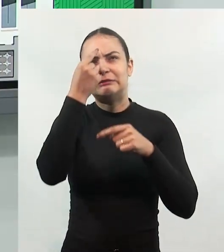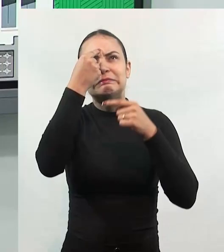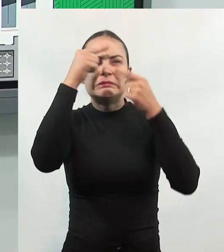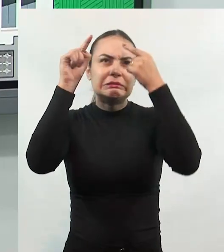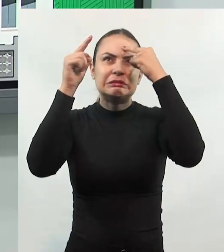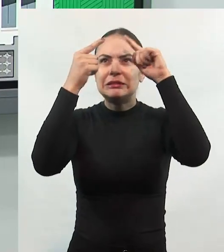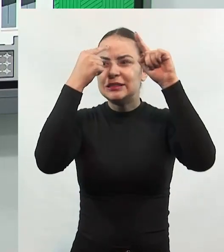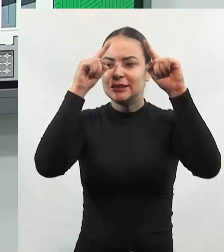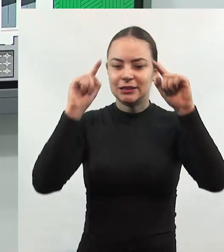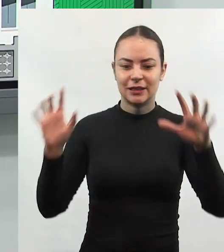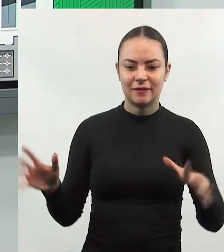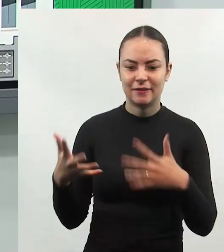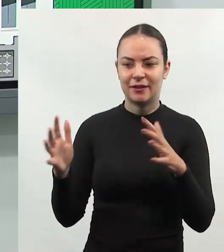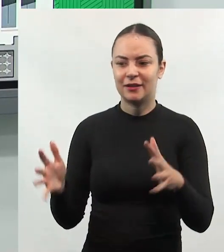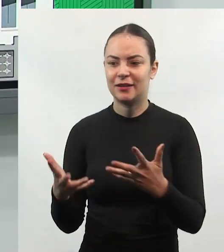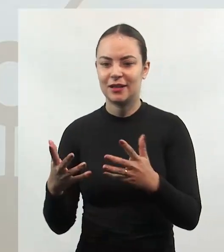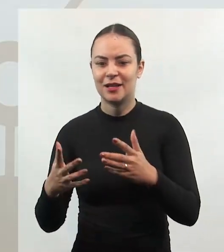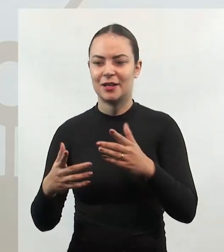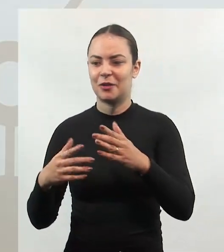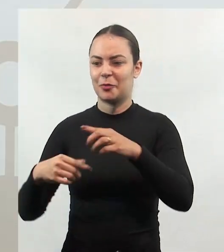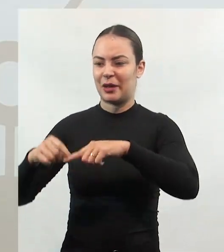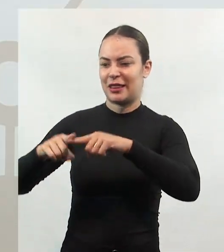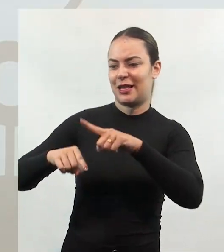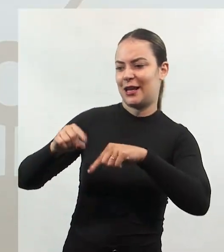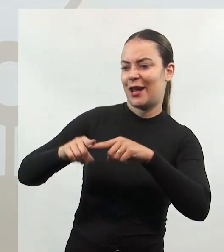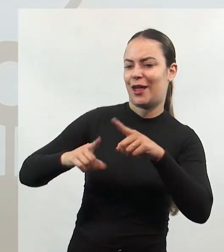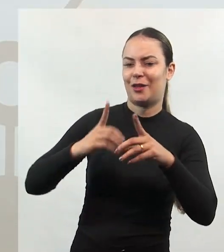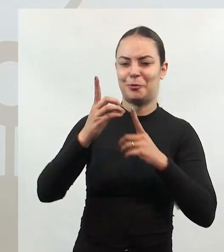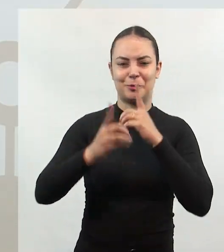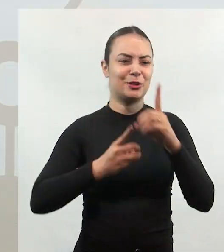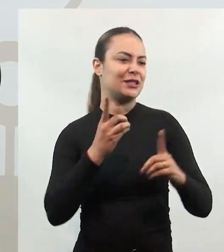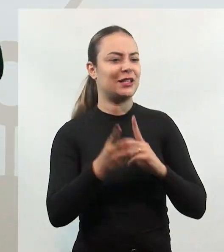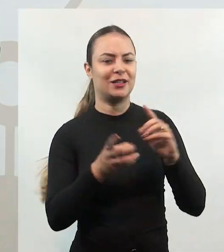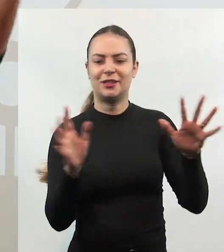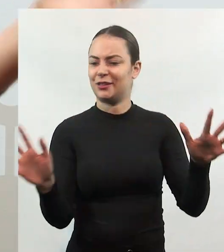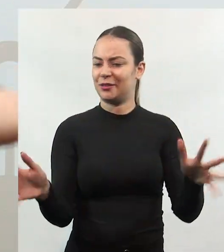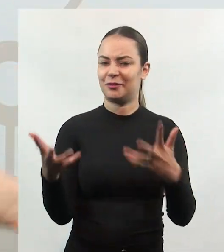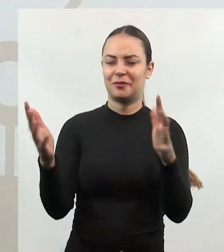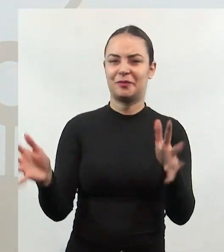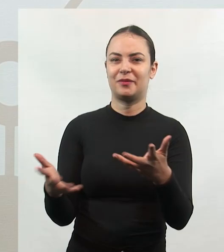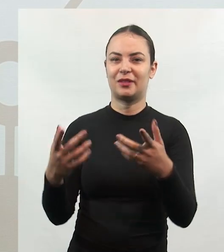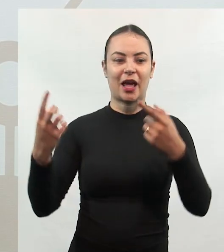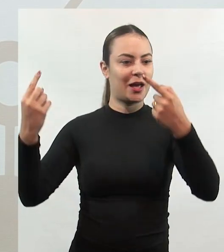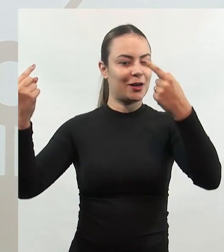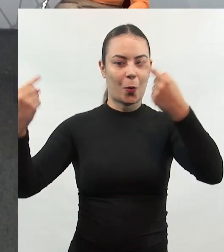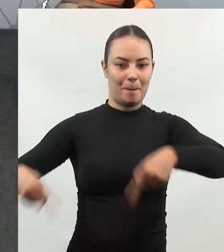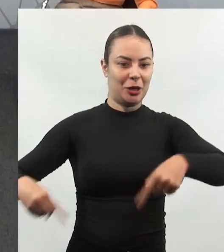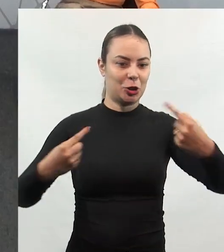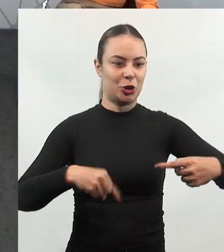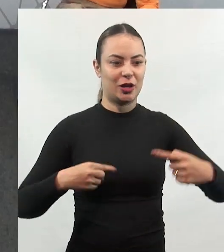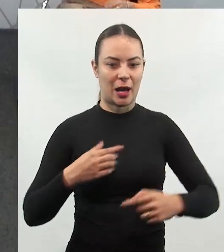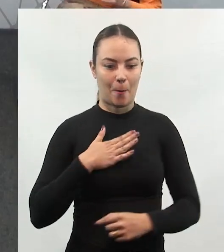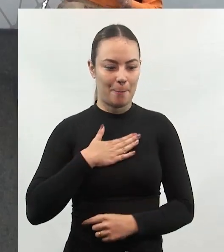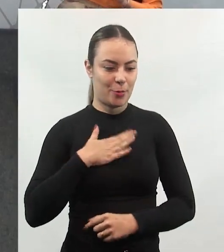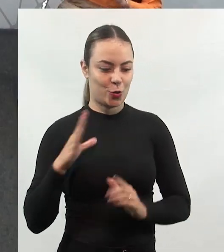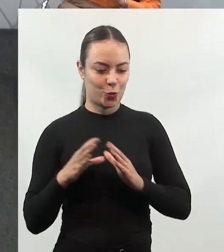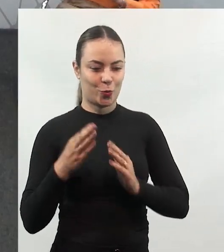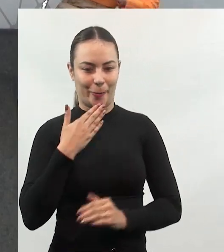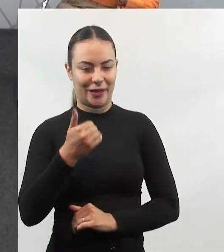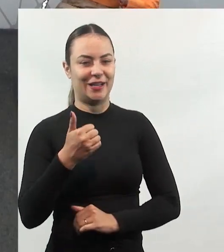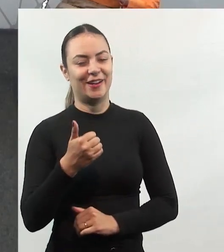vocês não são dessa época, né? Álbum seriado, nós seriado, fizemos sim. álbum Porque seriado, tinha que o álbum desenhar. seriado aqui. Sim, Fazíamos sim. o álbum